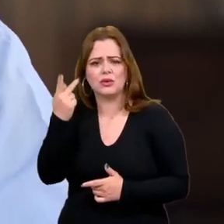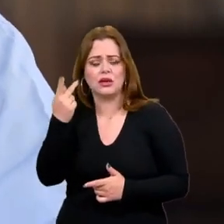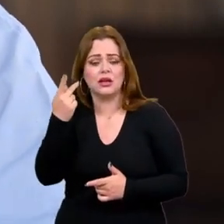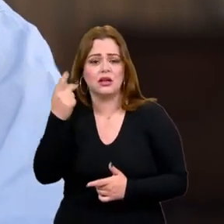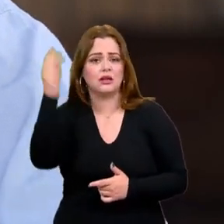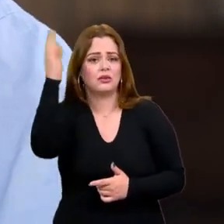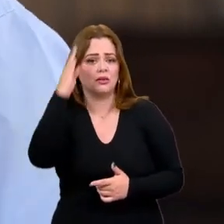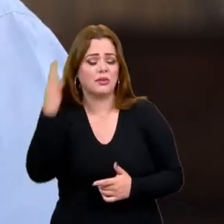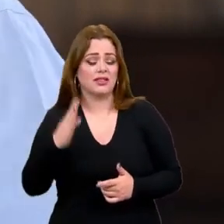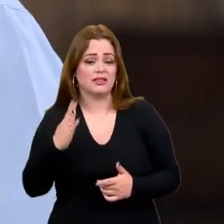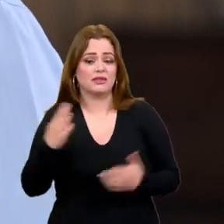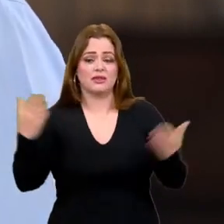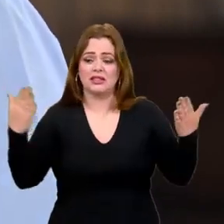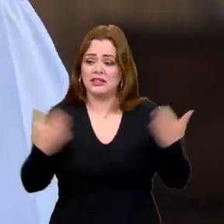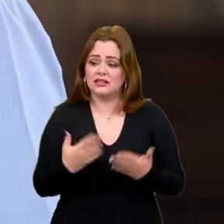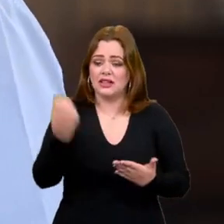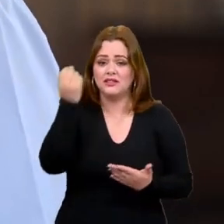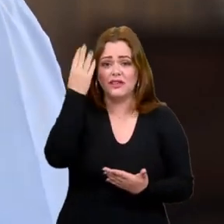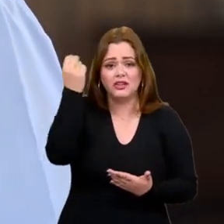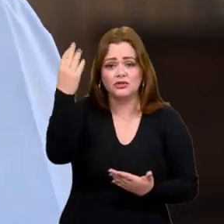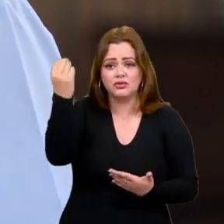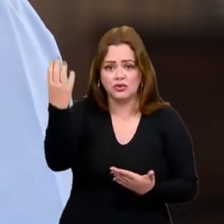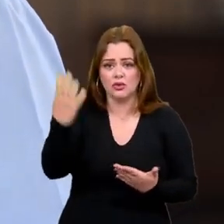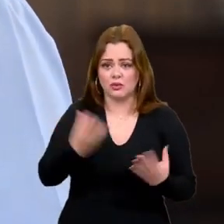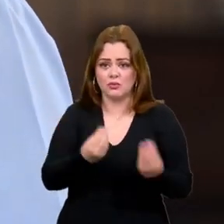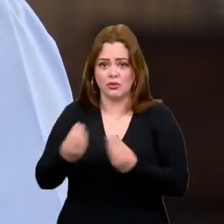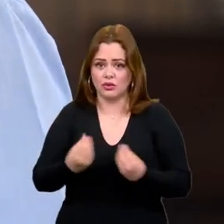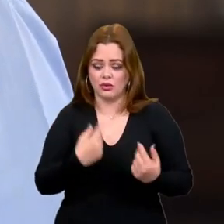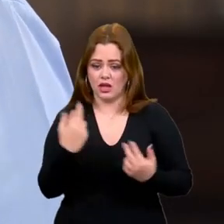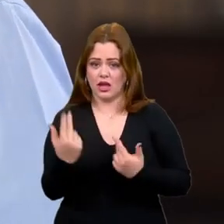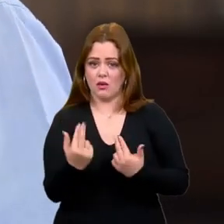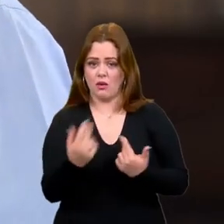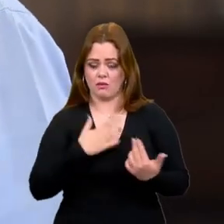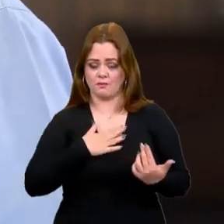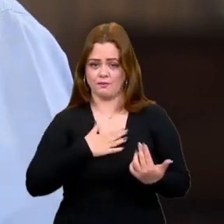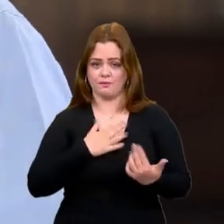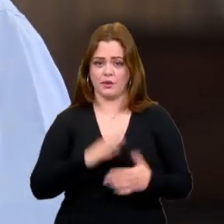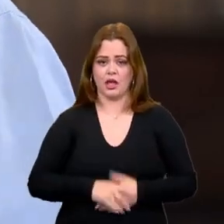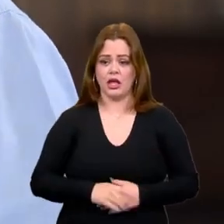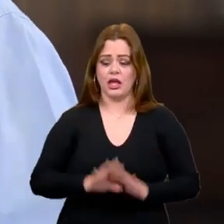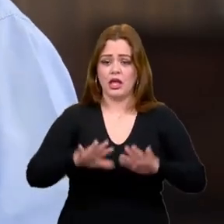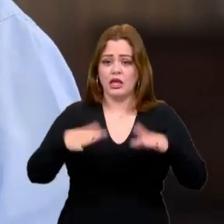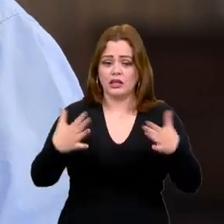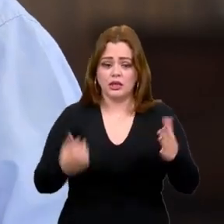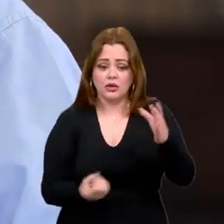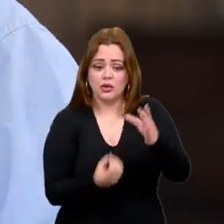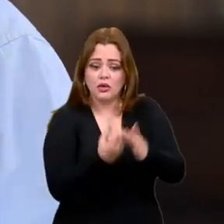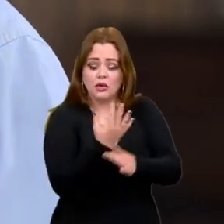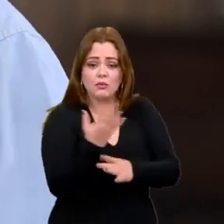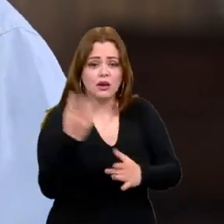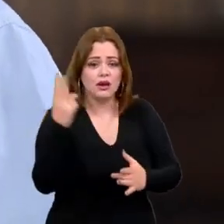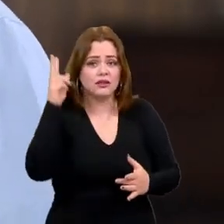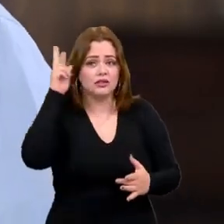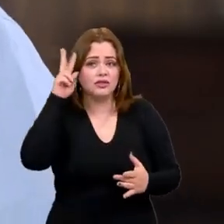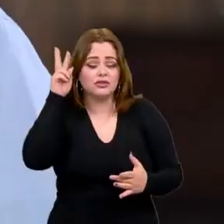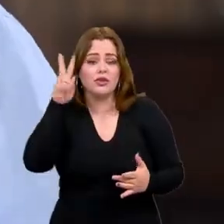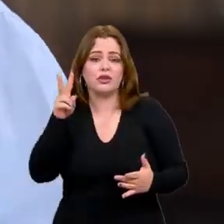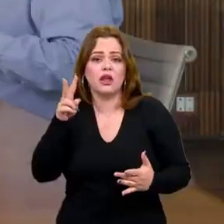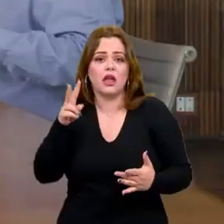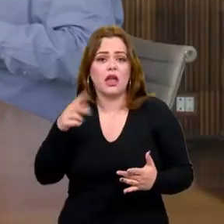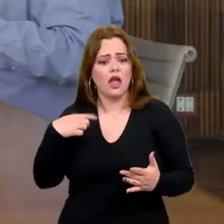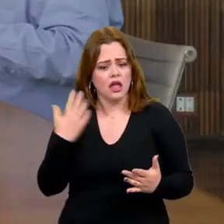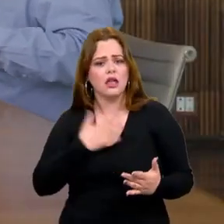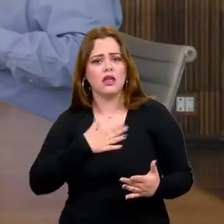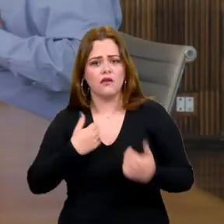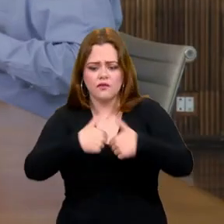então isso isso criou uma história criou uma coisa que eu fico muito orgulhoso porque às vezes eu choro às vezes